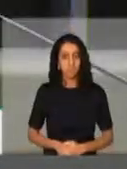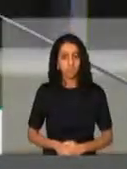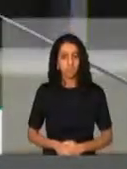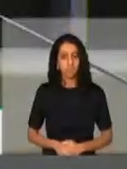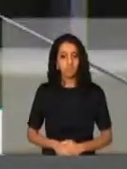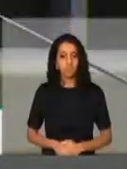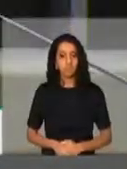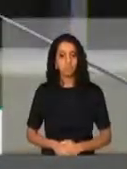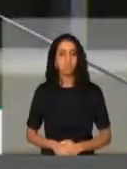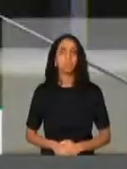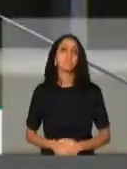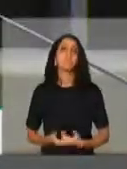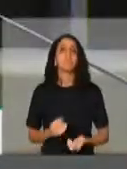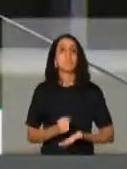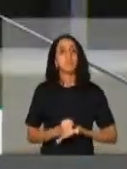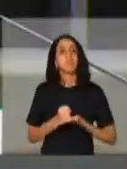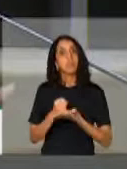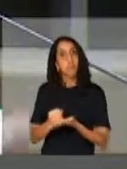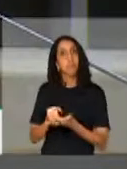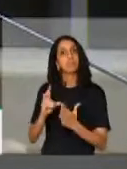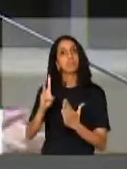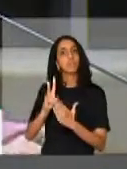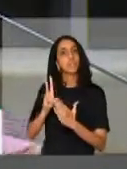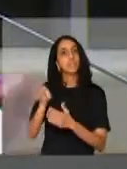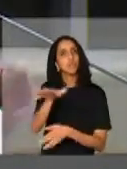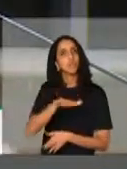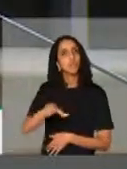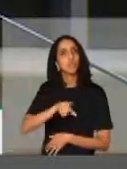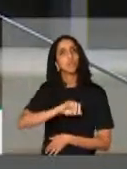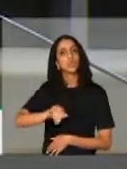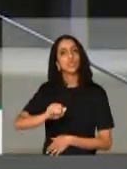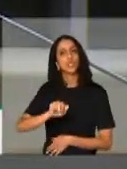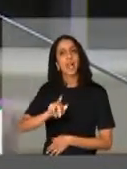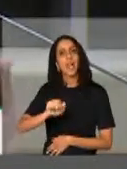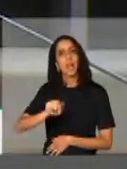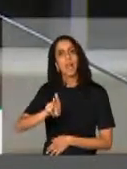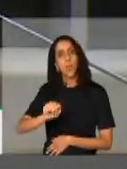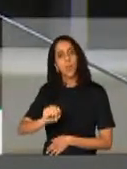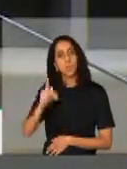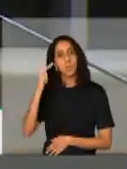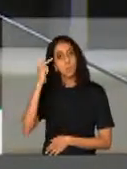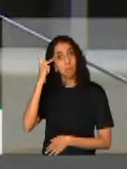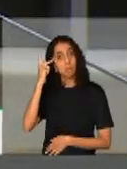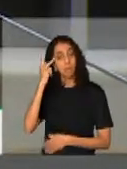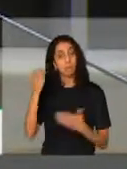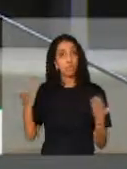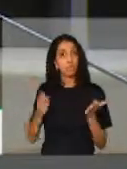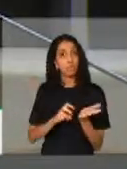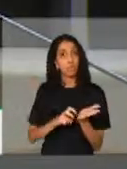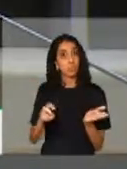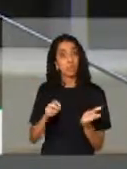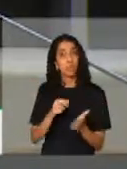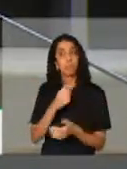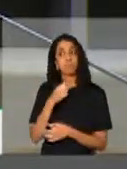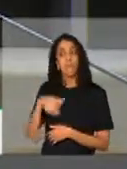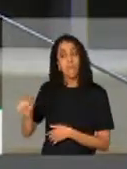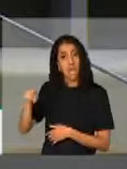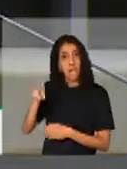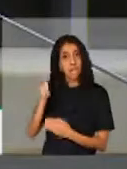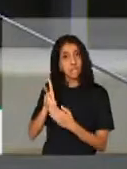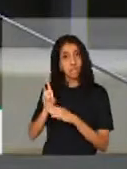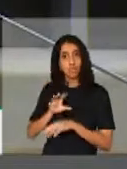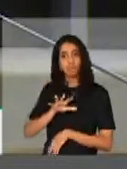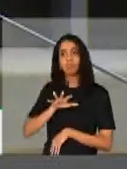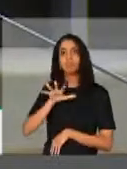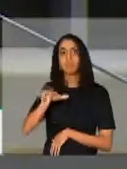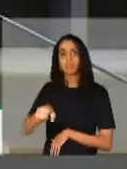registrado o meu apoio e solidariedade aos indígenas do Jaraguá, da cidade de São Paulo, que essa manhã ocuparam o saguão da